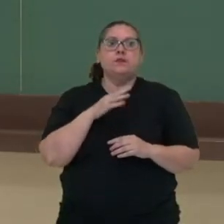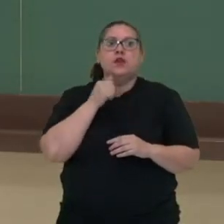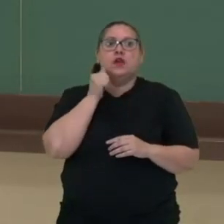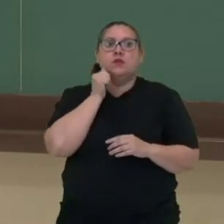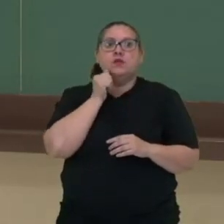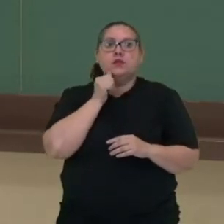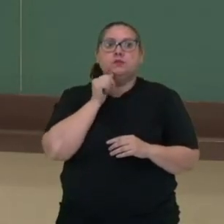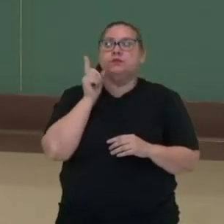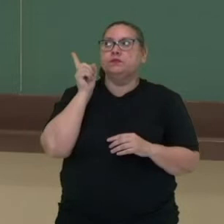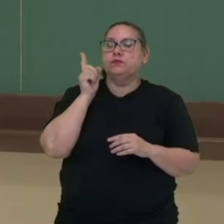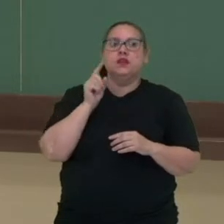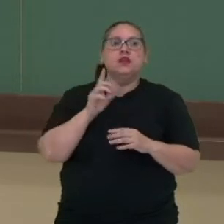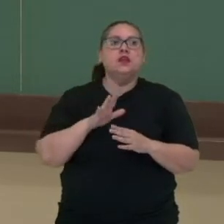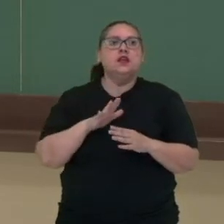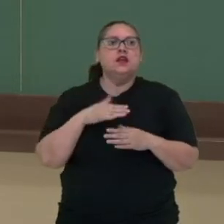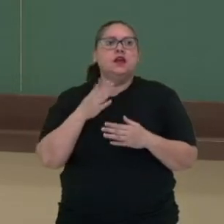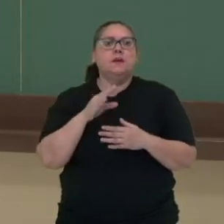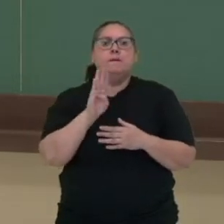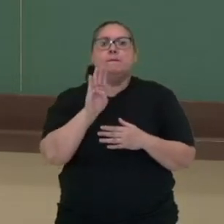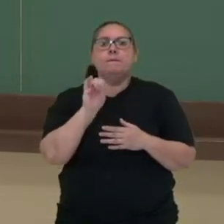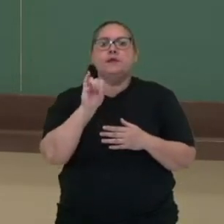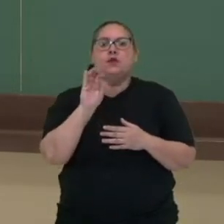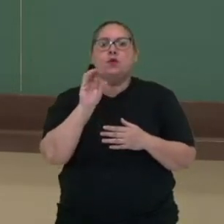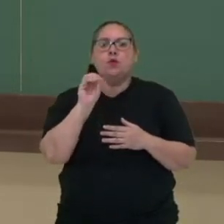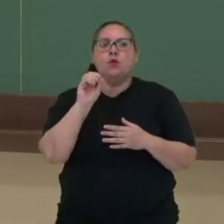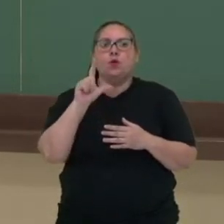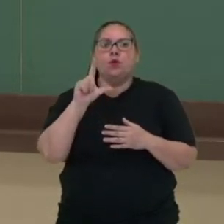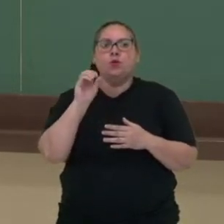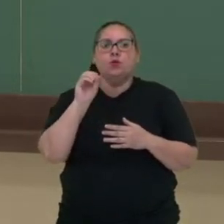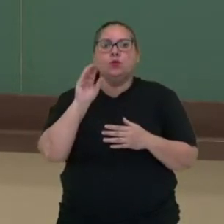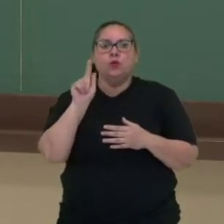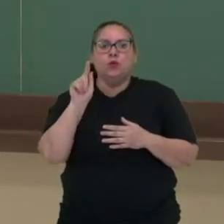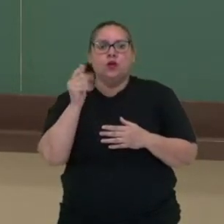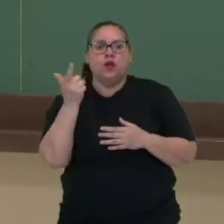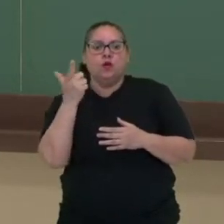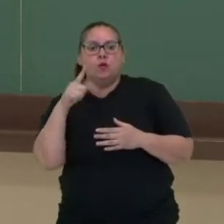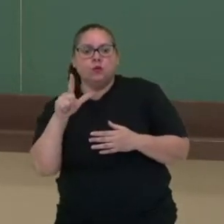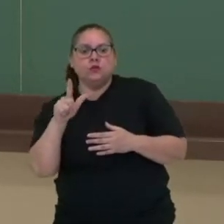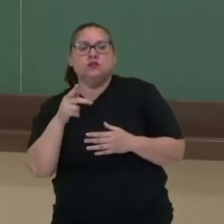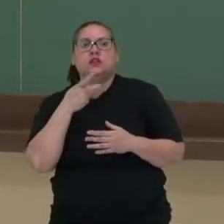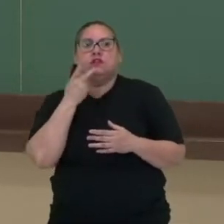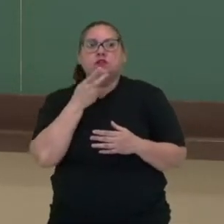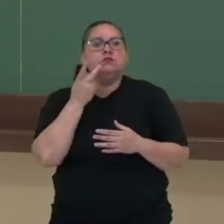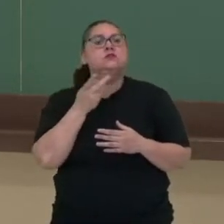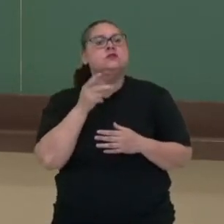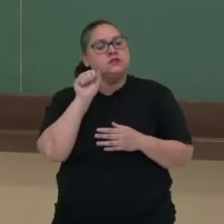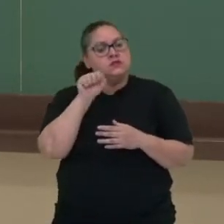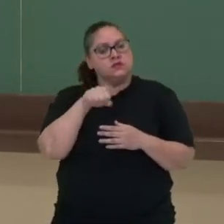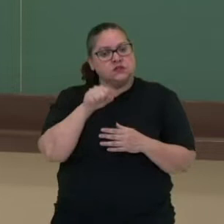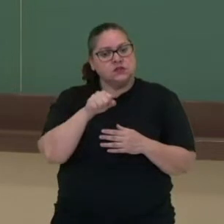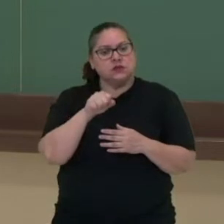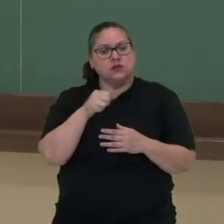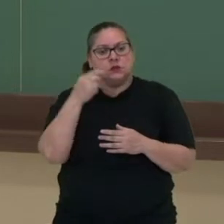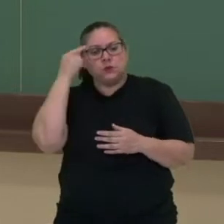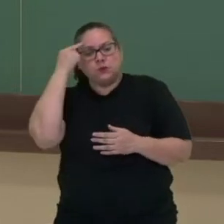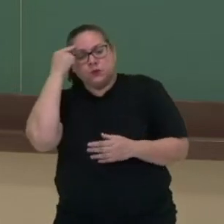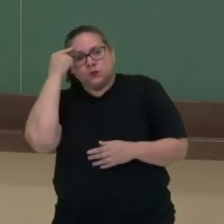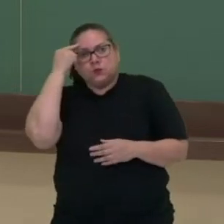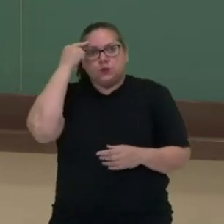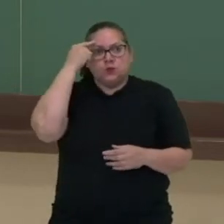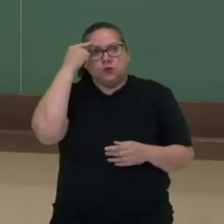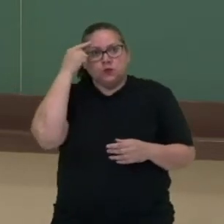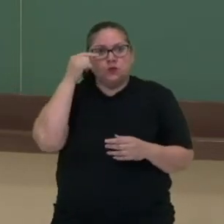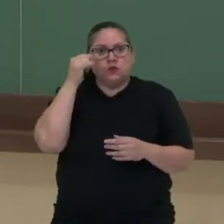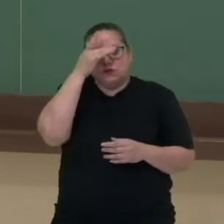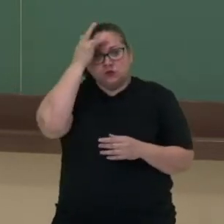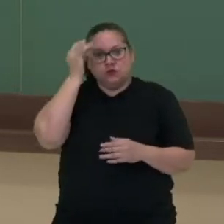Costa. A bióloga Ana Luz Passos reforça que, de fato, a dúvida dos